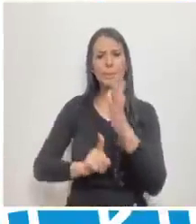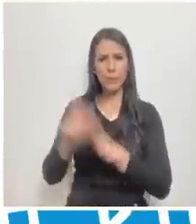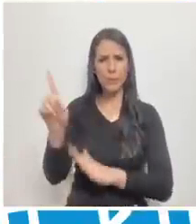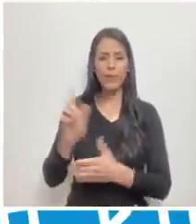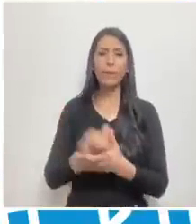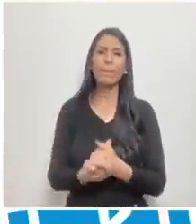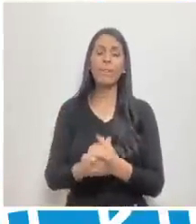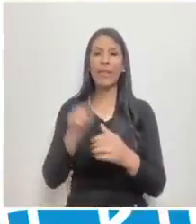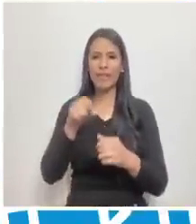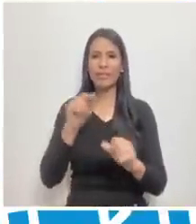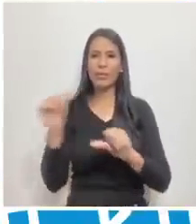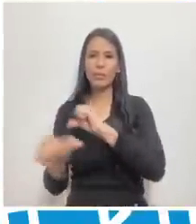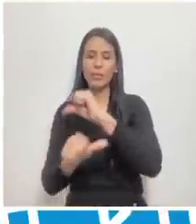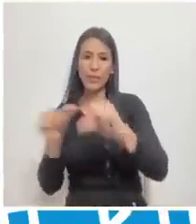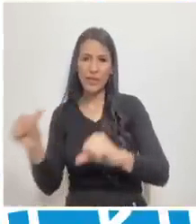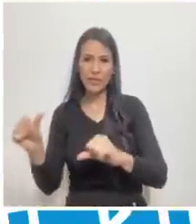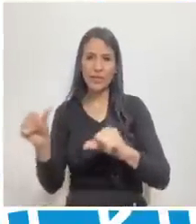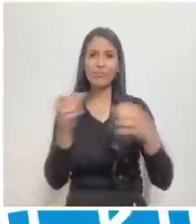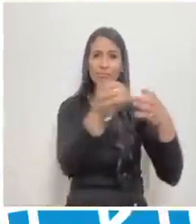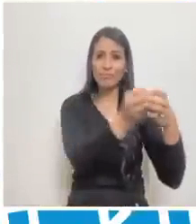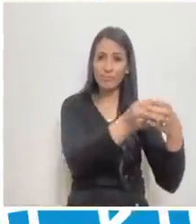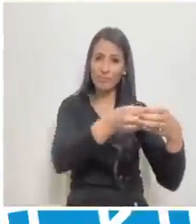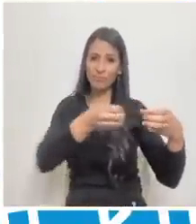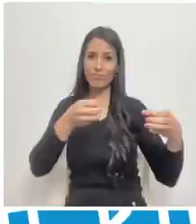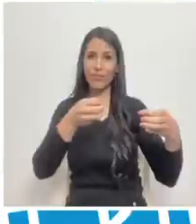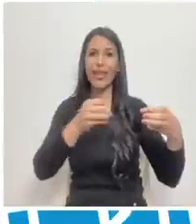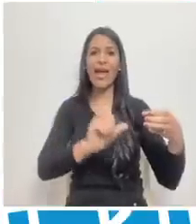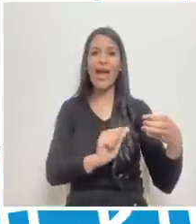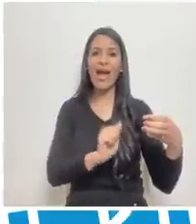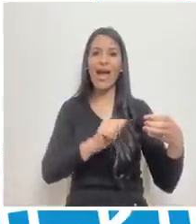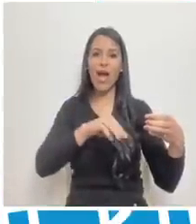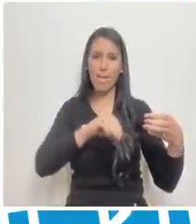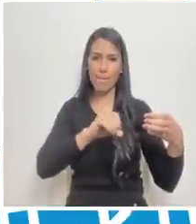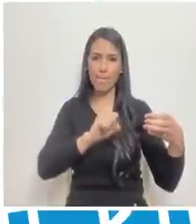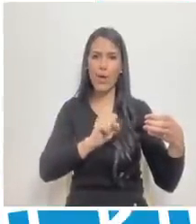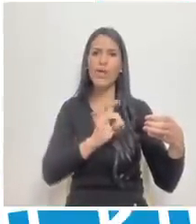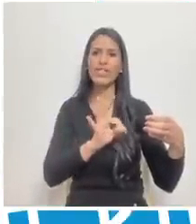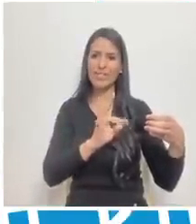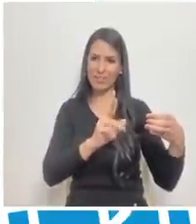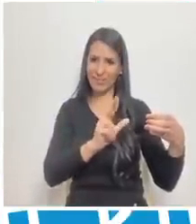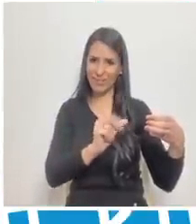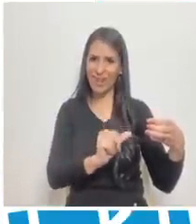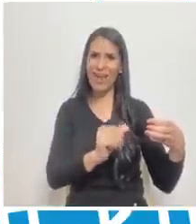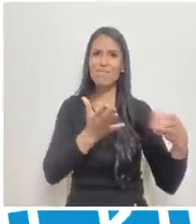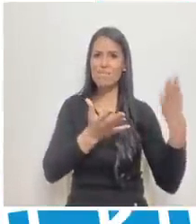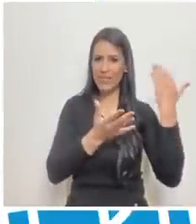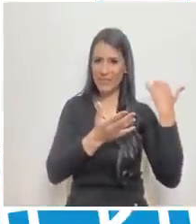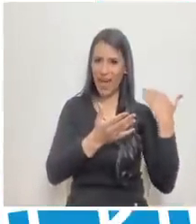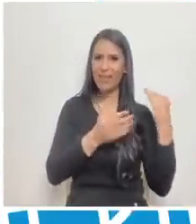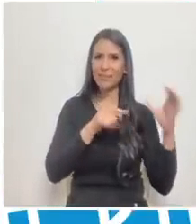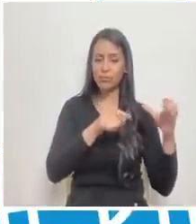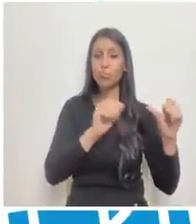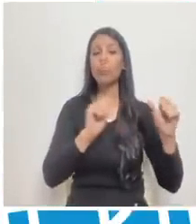censitário trouxe melhoria na qualidade da informação a partir das avaliações? Essa é uma